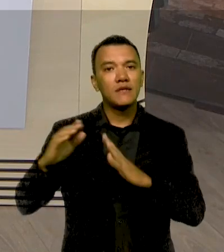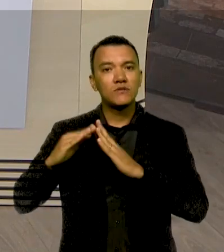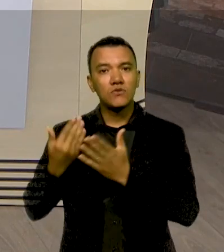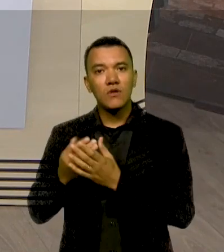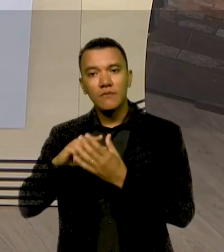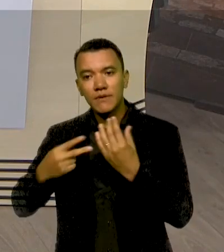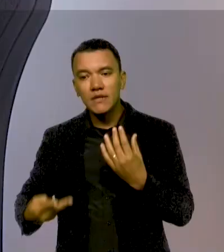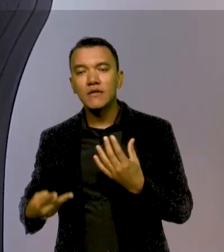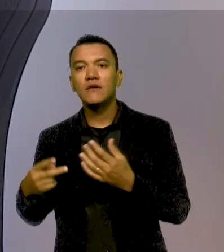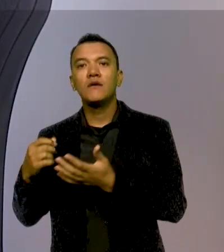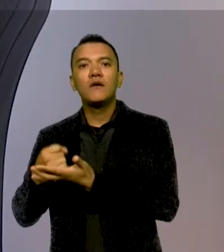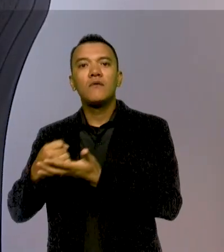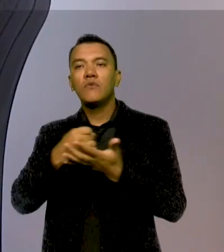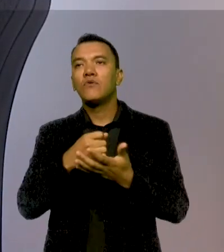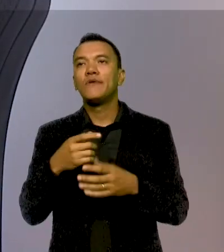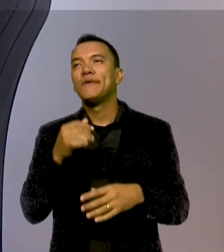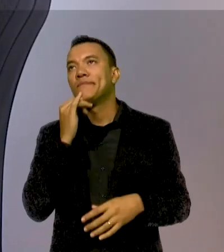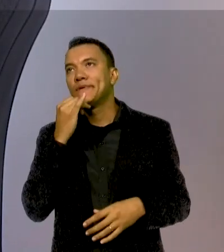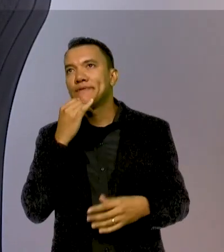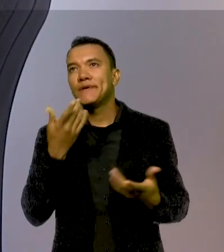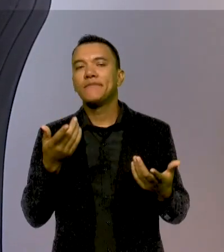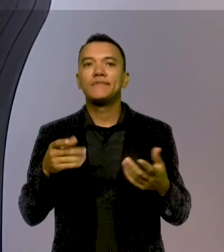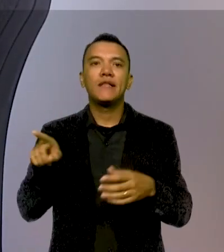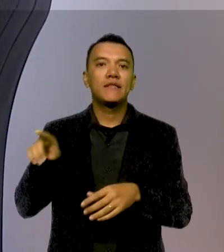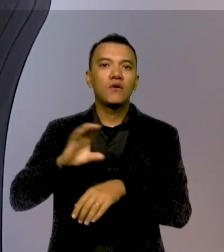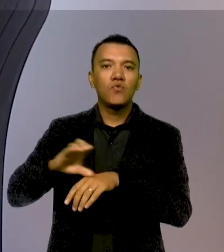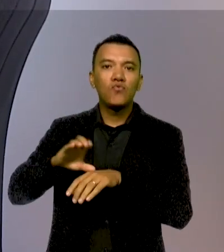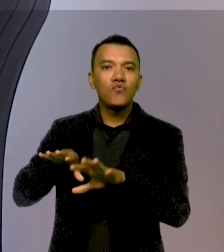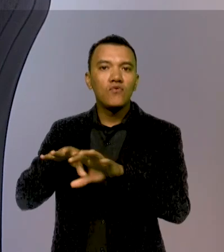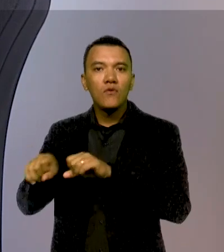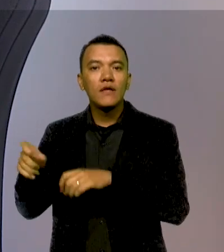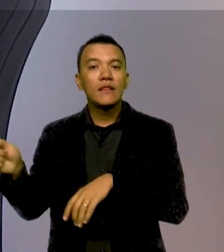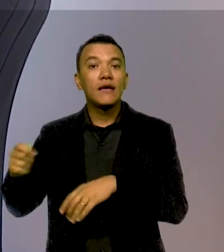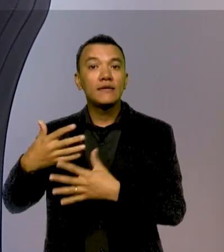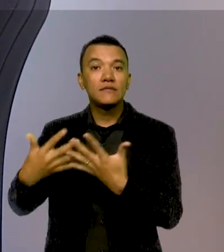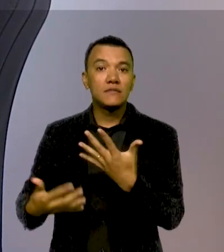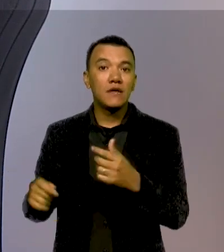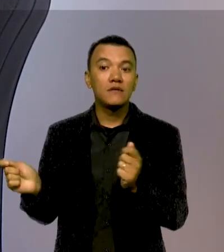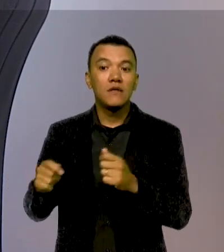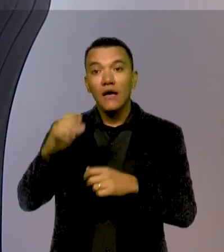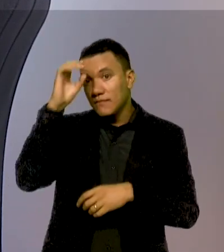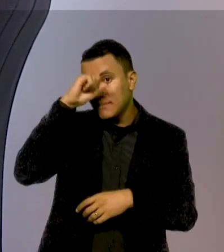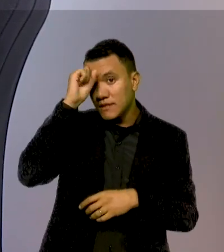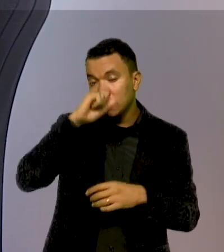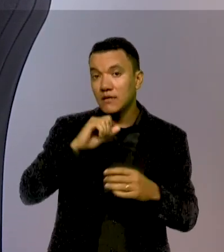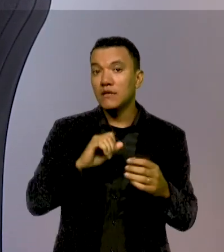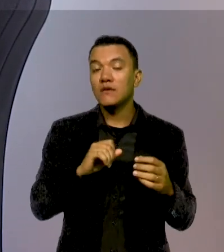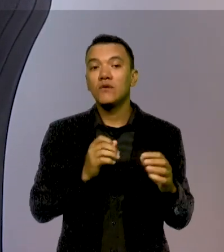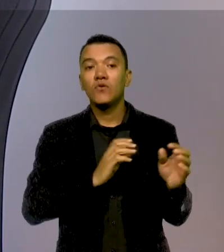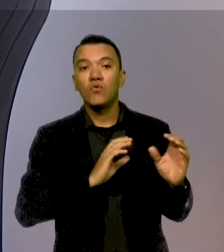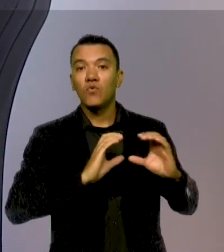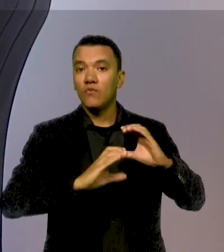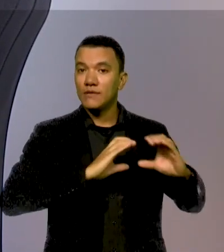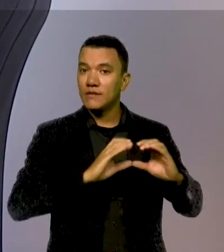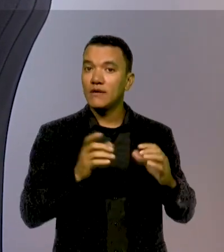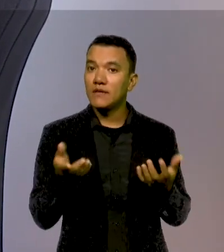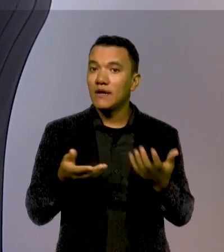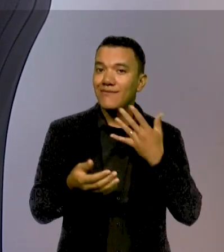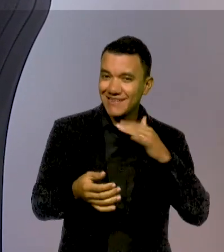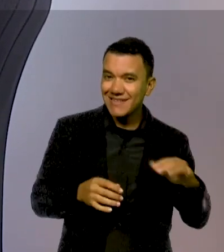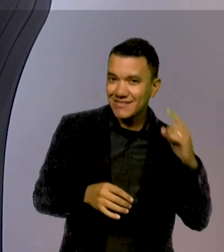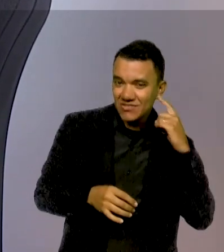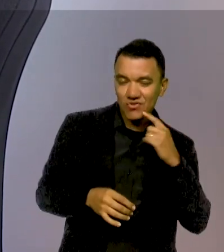família recebe uma formação em língua de sinais para aprender se comunicar com essa criança. Nós temos também